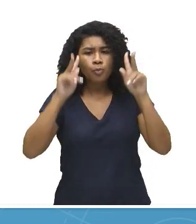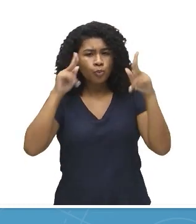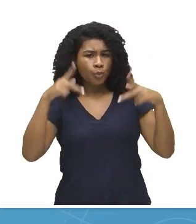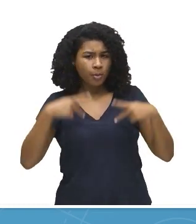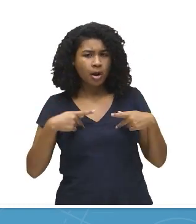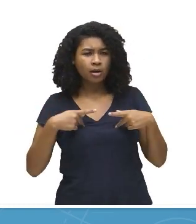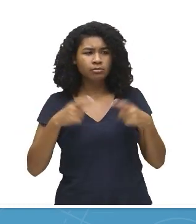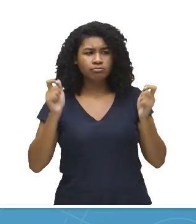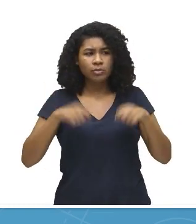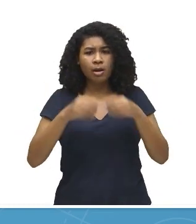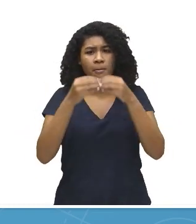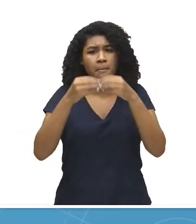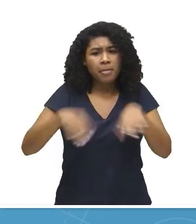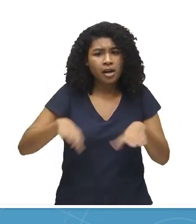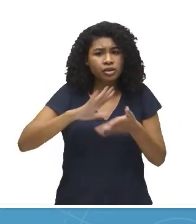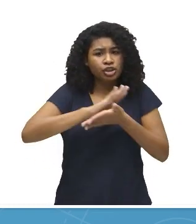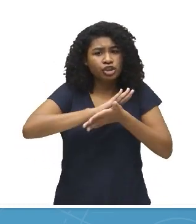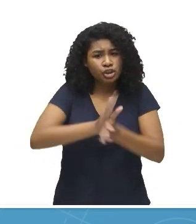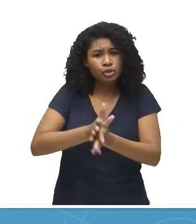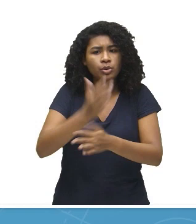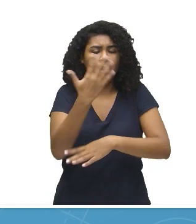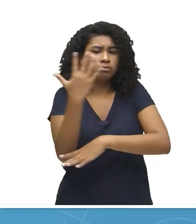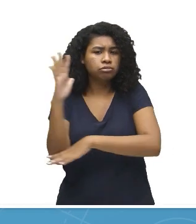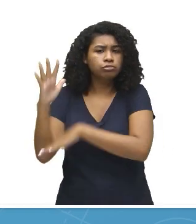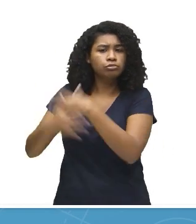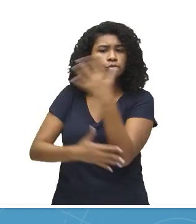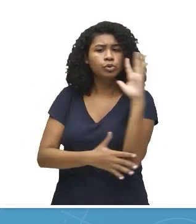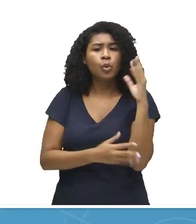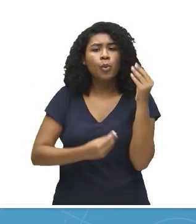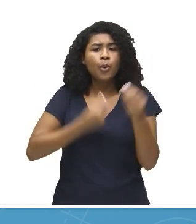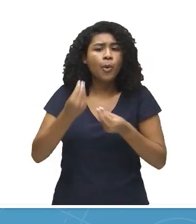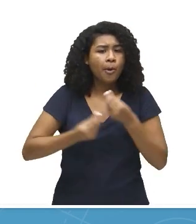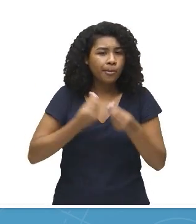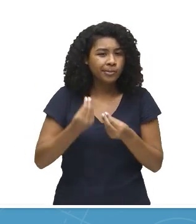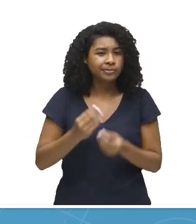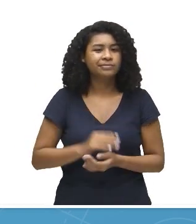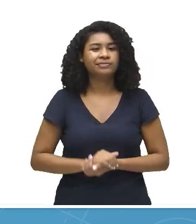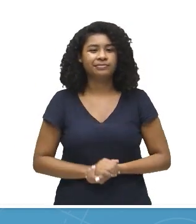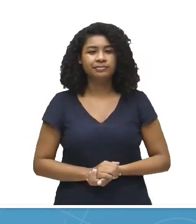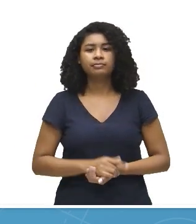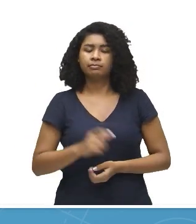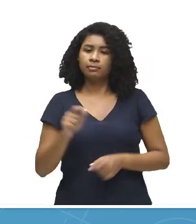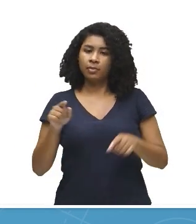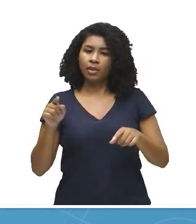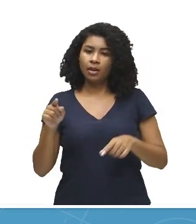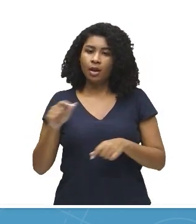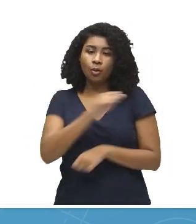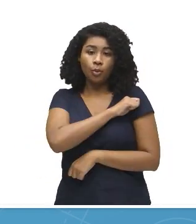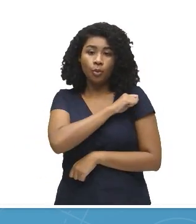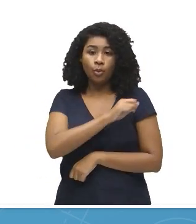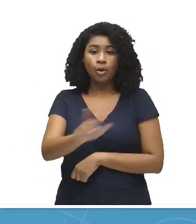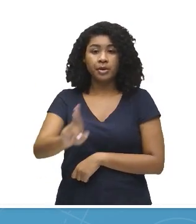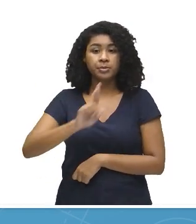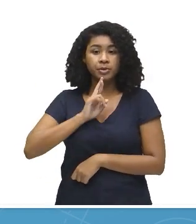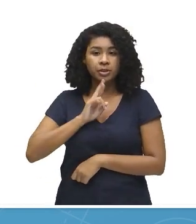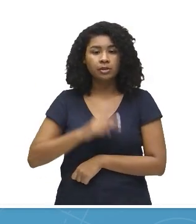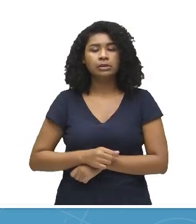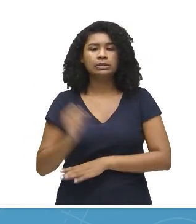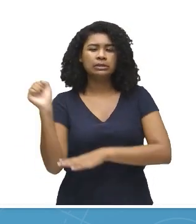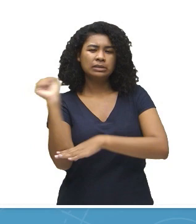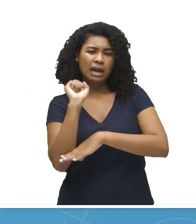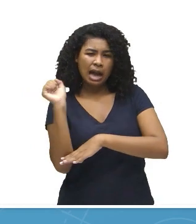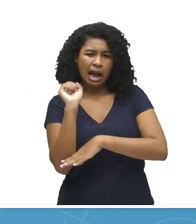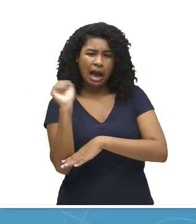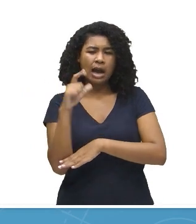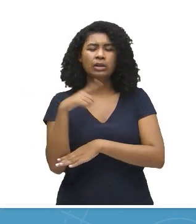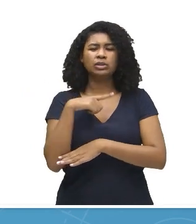ambiente. Então, nós temos aí, que o nosso aluno colocou, através dos carros, né, aquela fumaça que é emitida. Então, nós